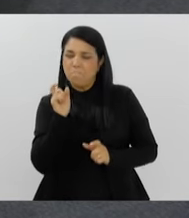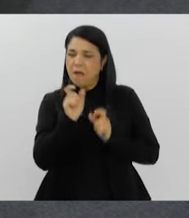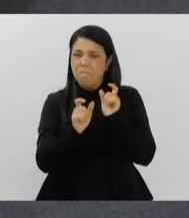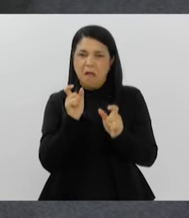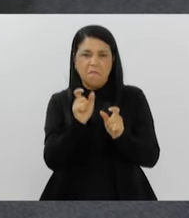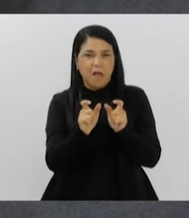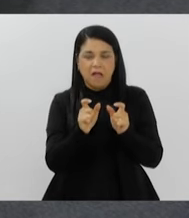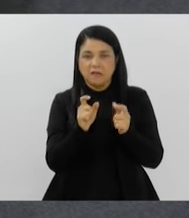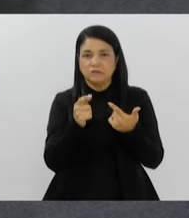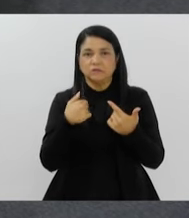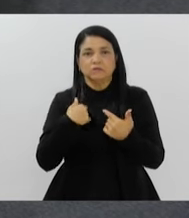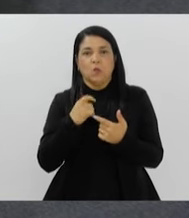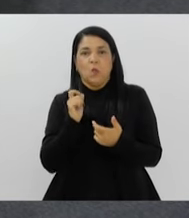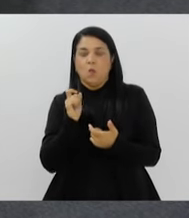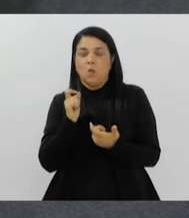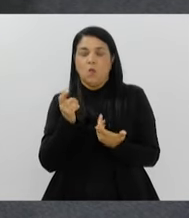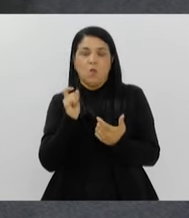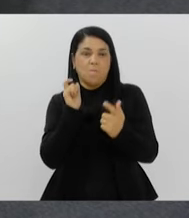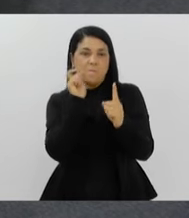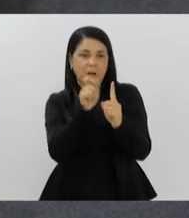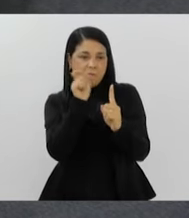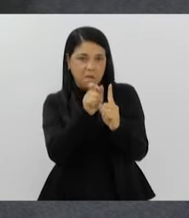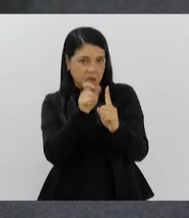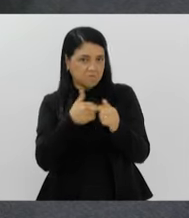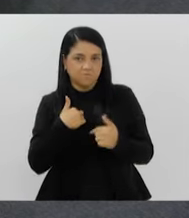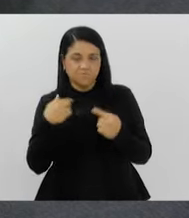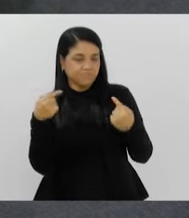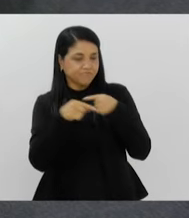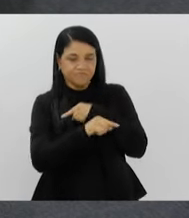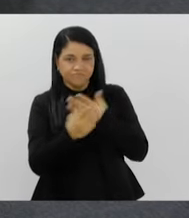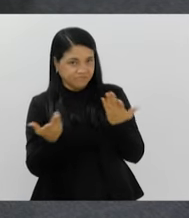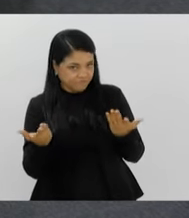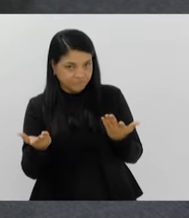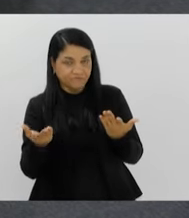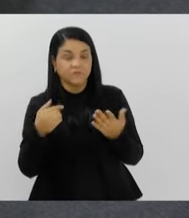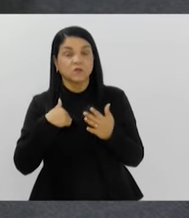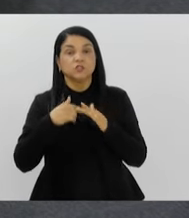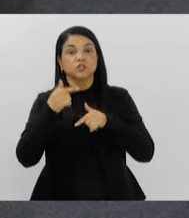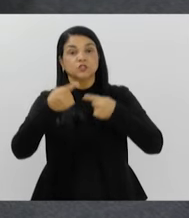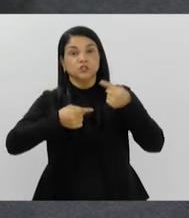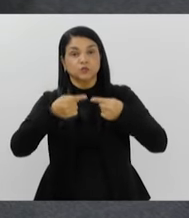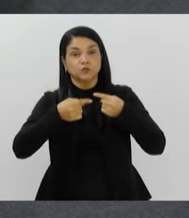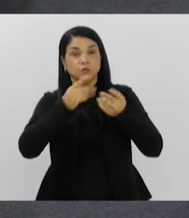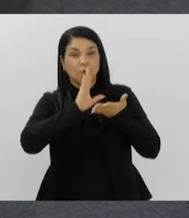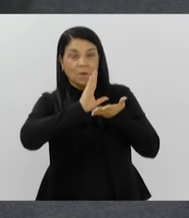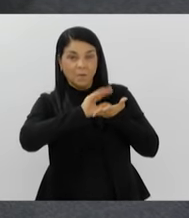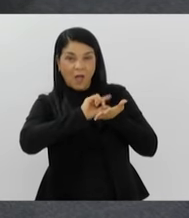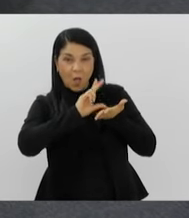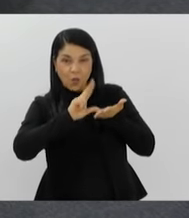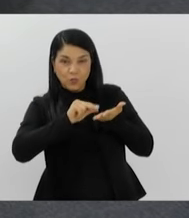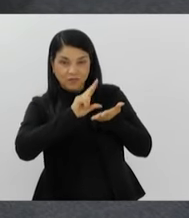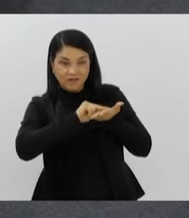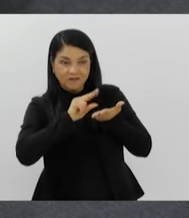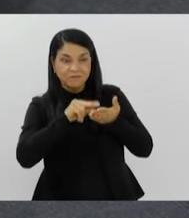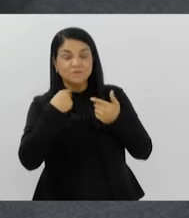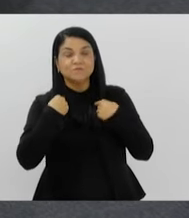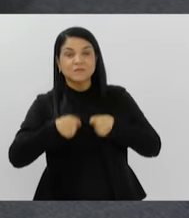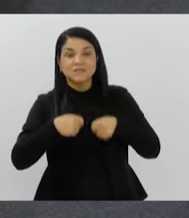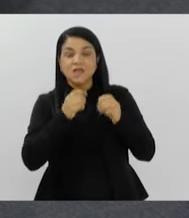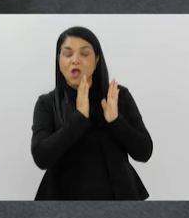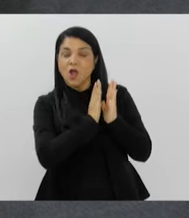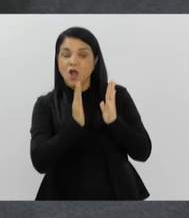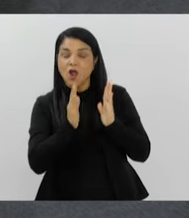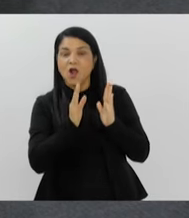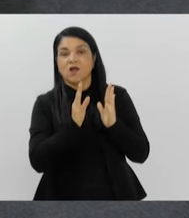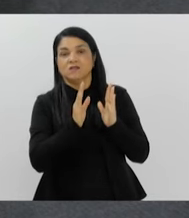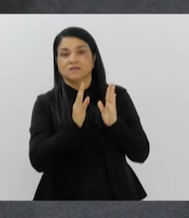ofensas. Quando se está discutindo a pauta, se pede uma questão de ordem. Ordem sobre o quê?